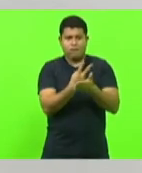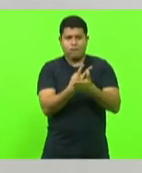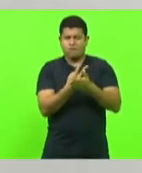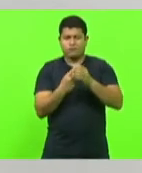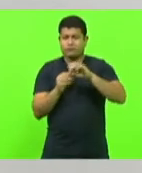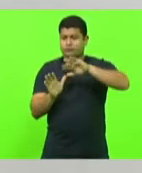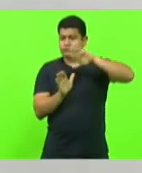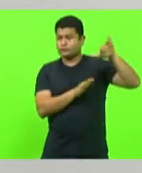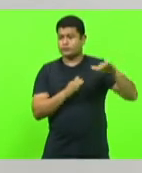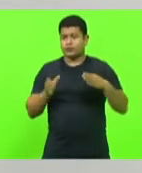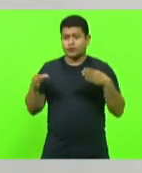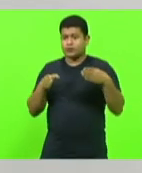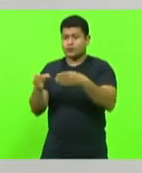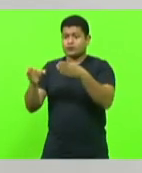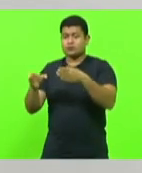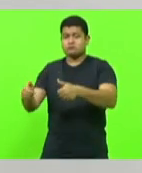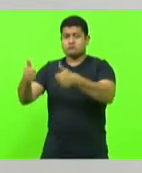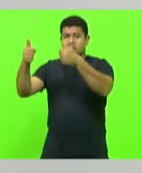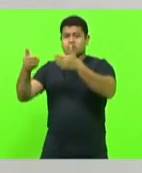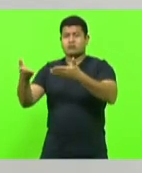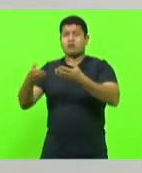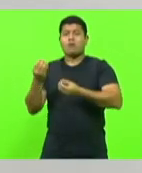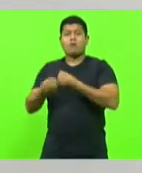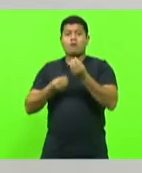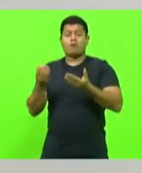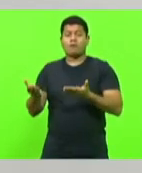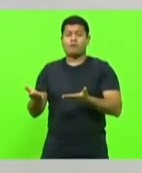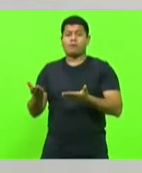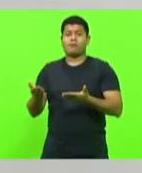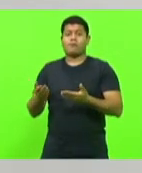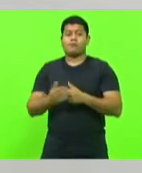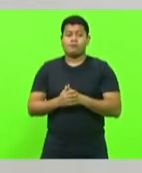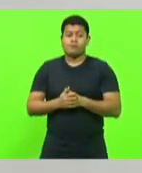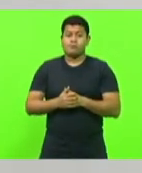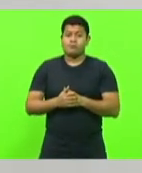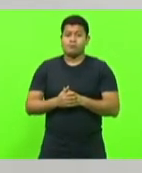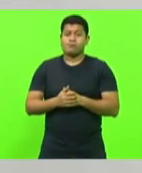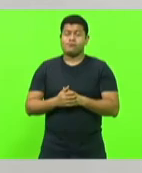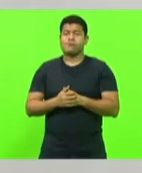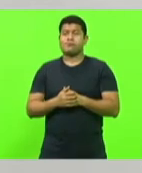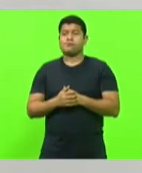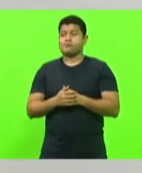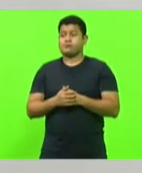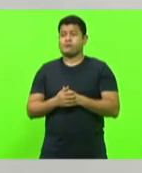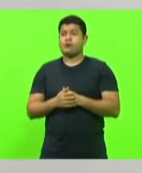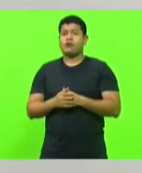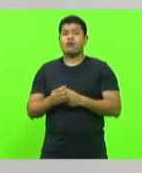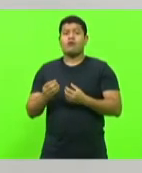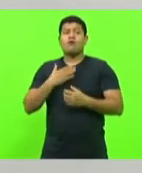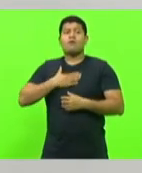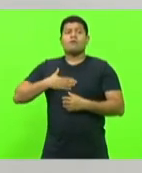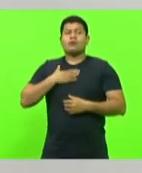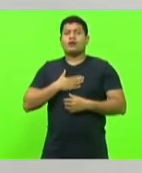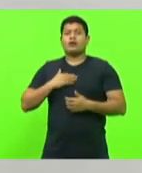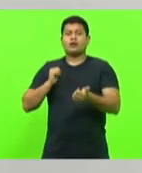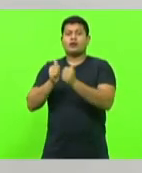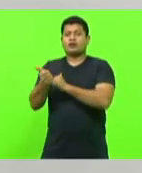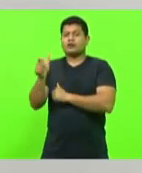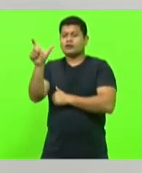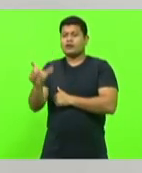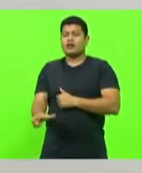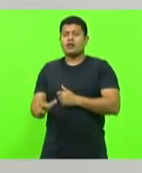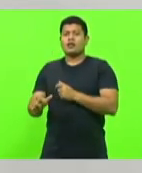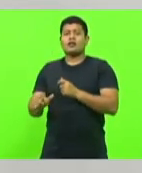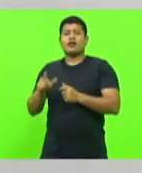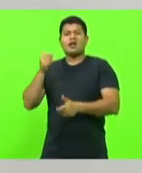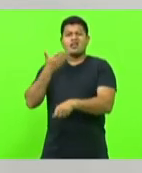competir, como que a gente vai fazer um atleta treinar o ano inteiro se a gente não dá a oportunidade do atleta competir? Qual é o prazer de um atleta? Um atleta, ele treina para